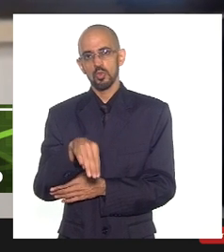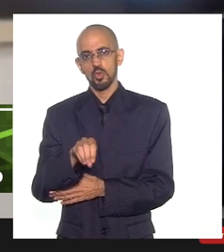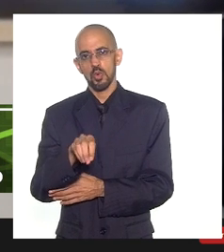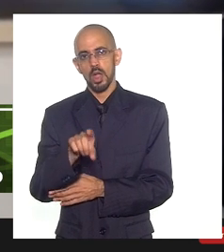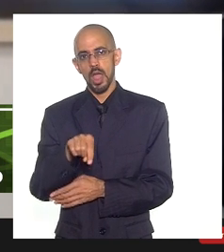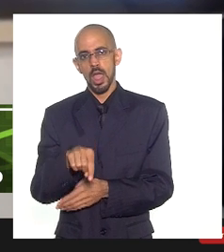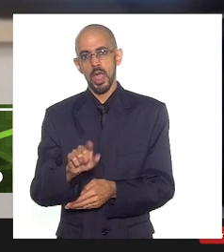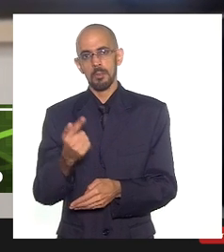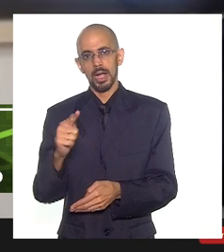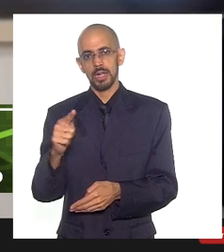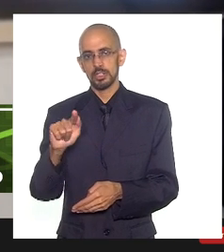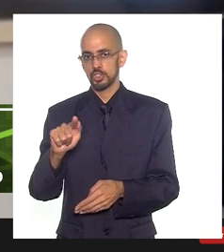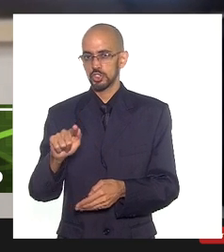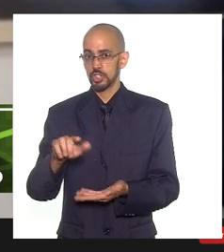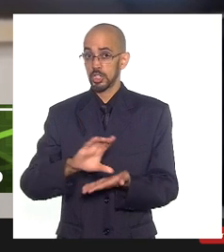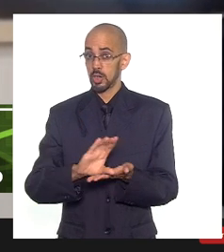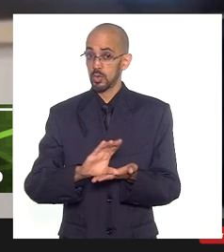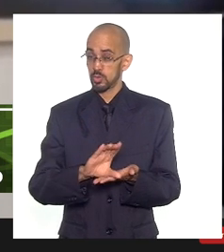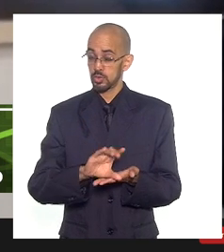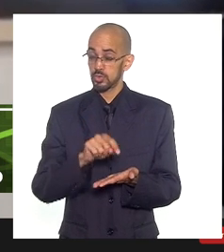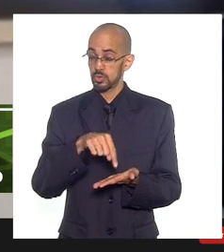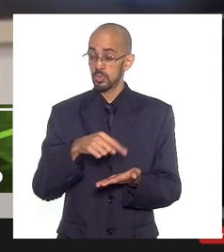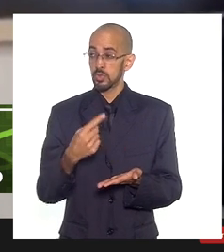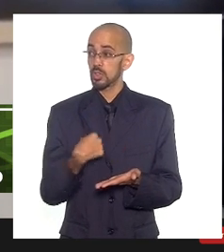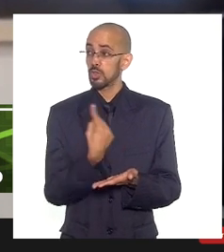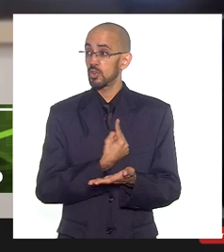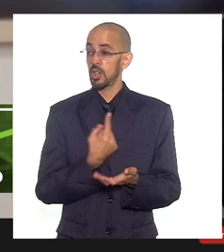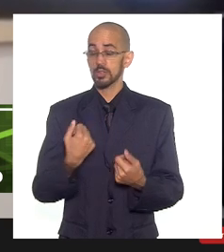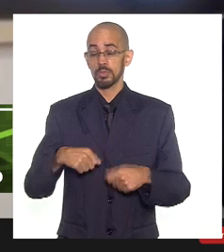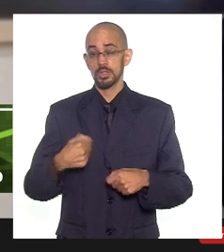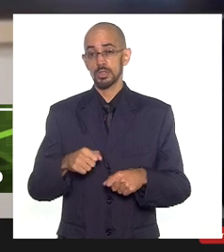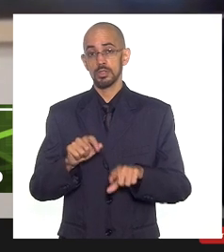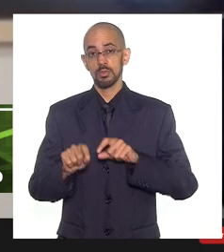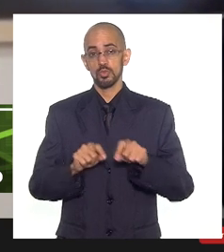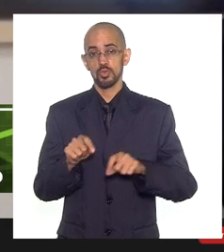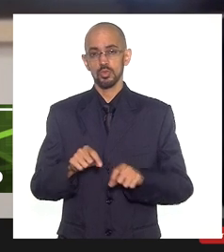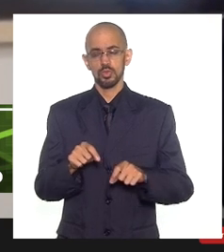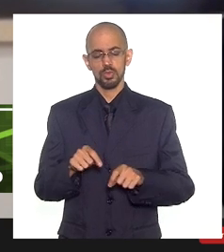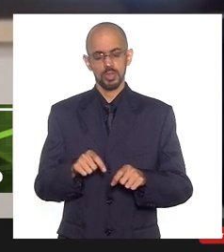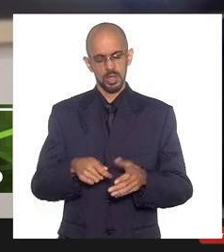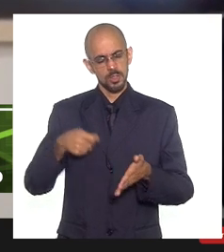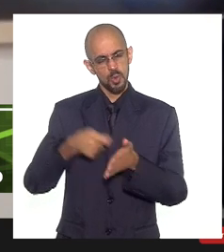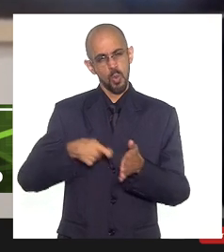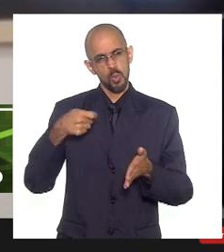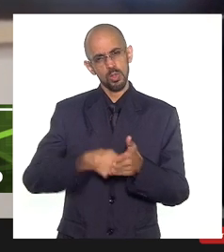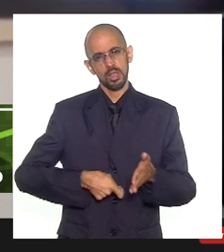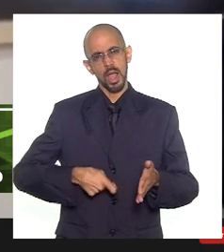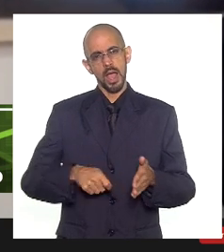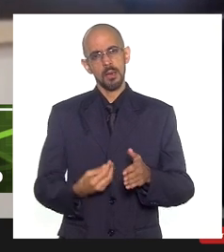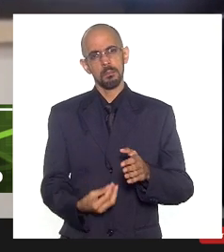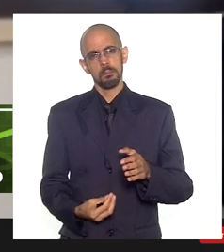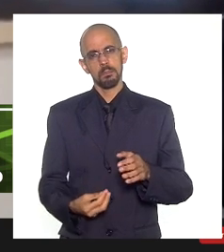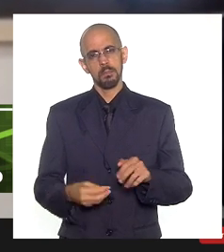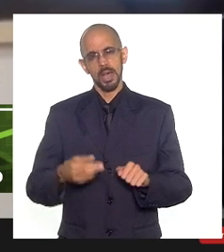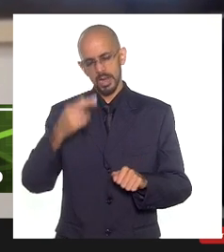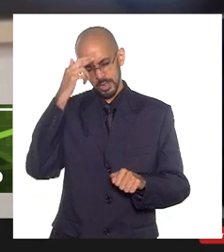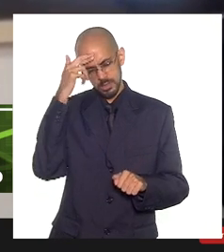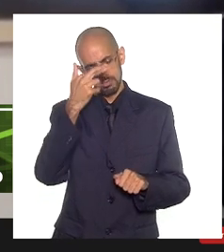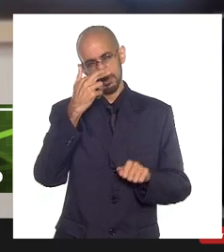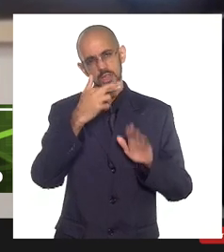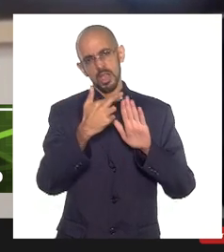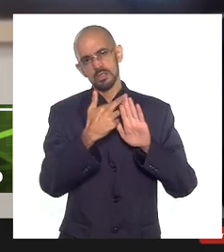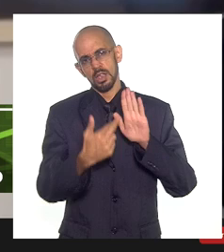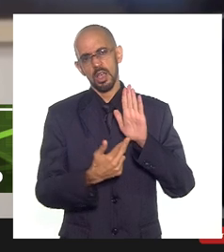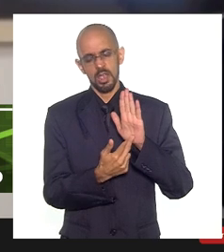devemos marchar para a sua normatização, para poder isso